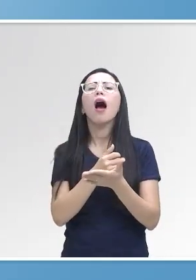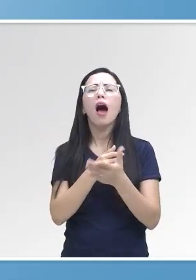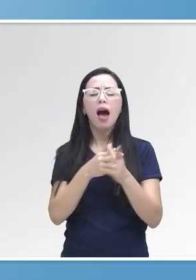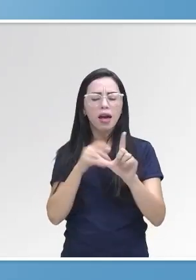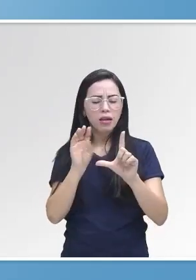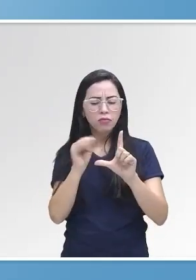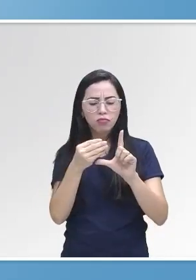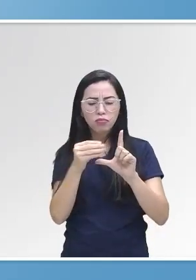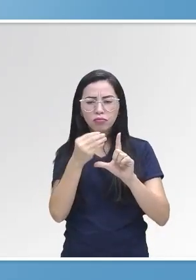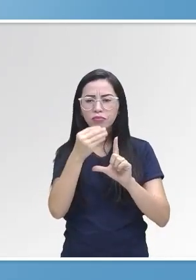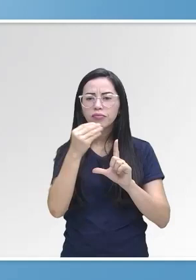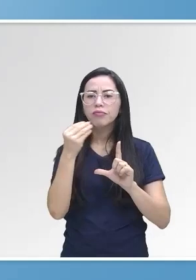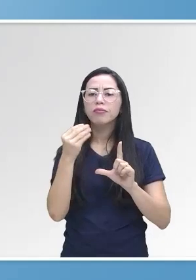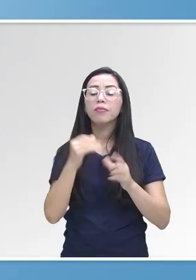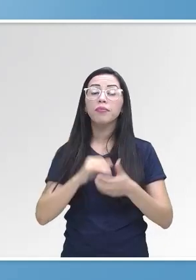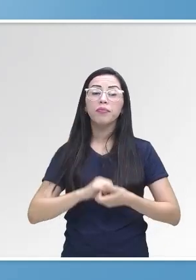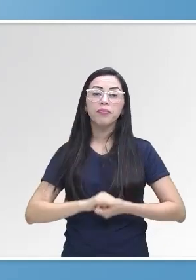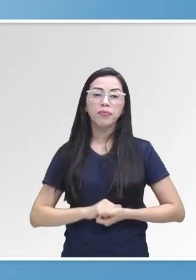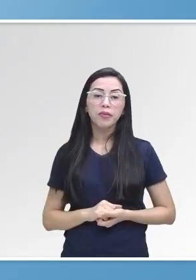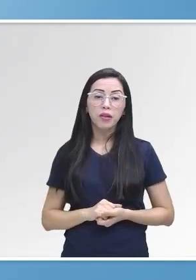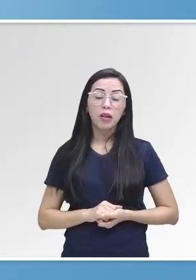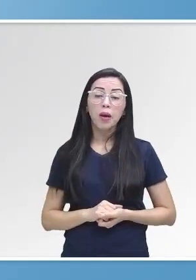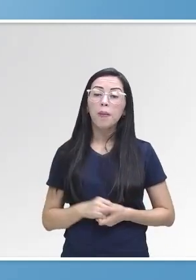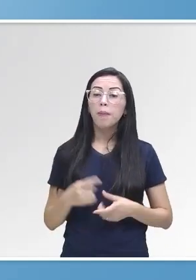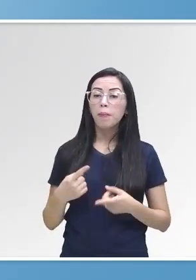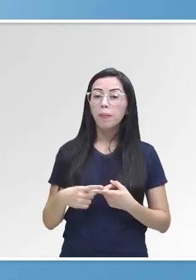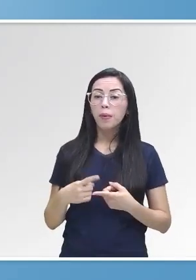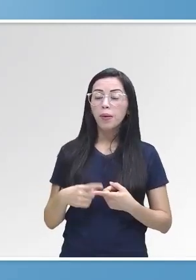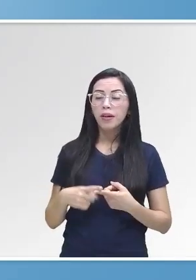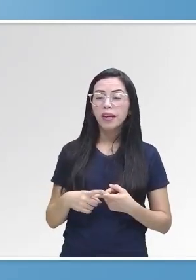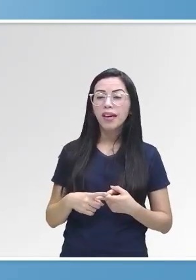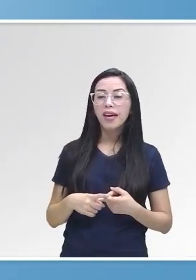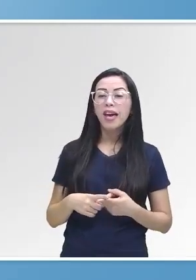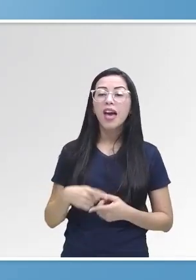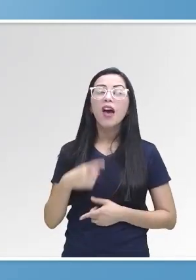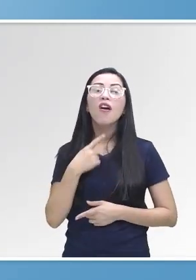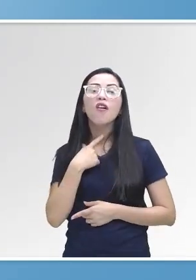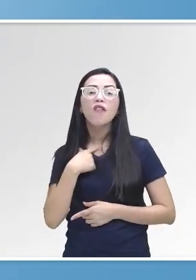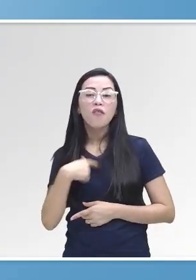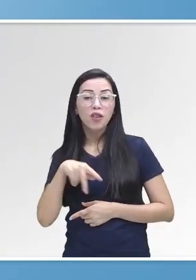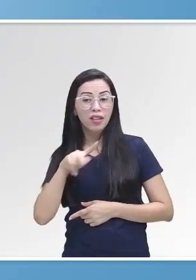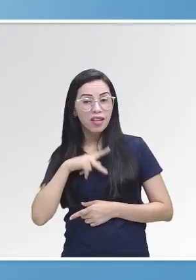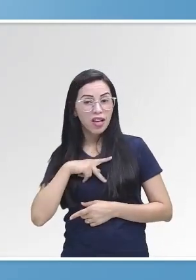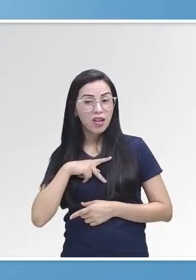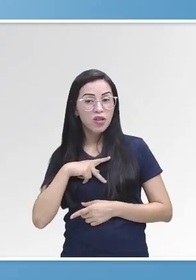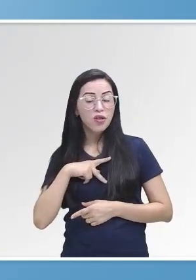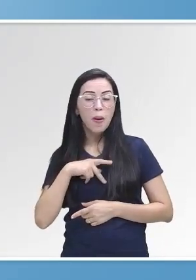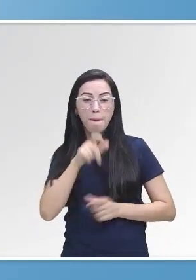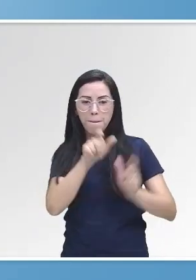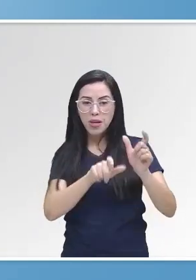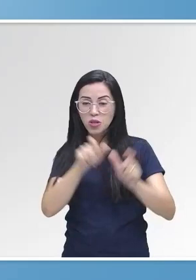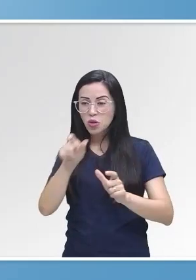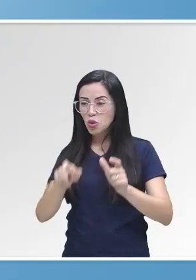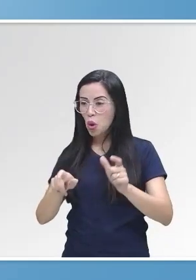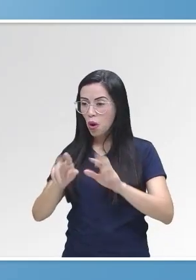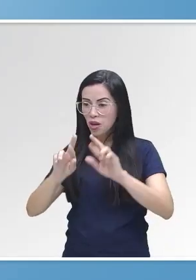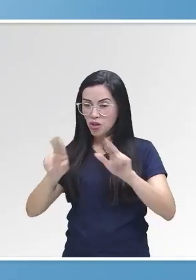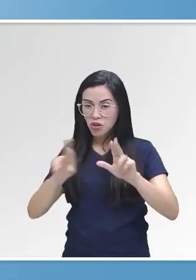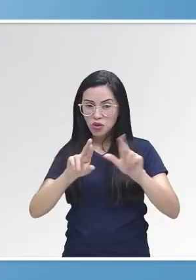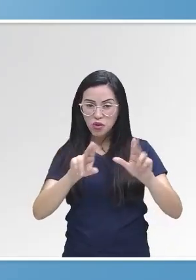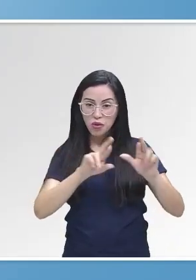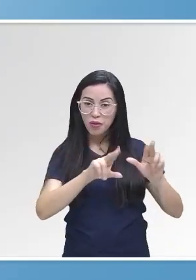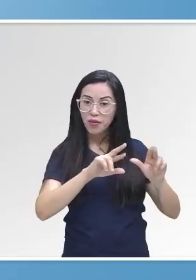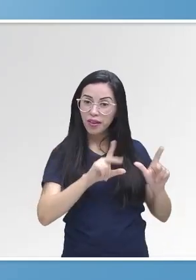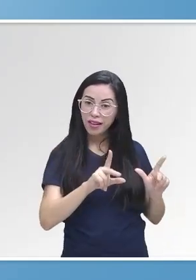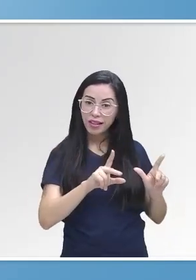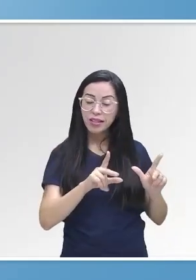diferentes né então nem sempre um vai gostar mesma coisa que o outro então são diferente e aí para coletar